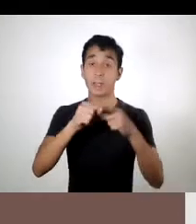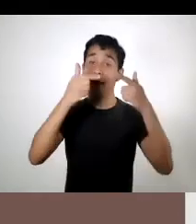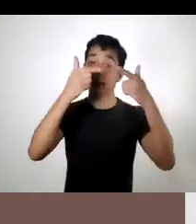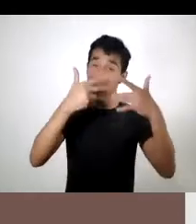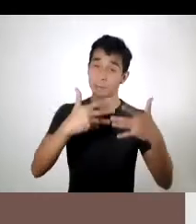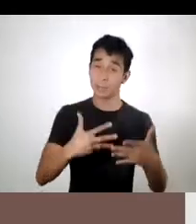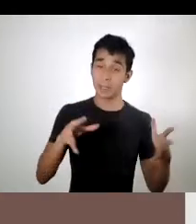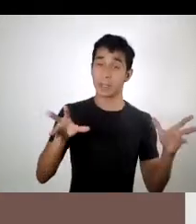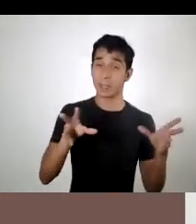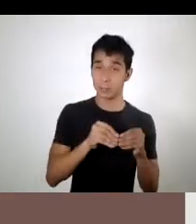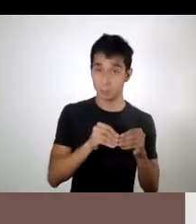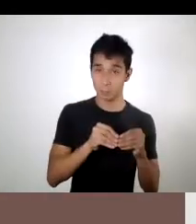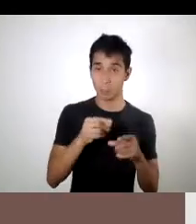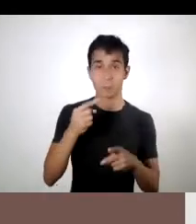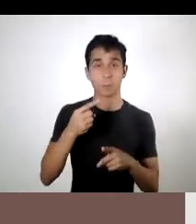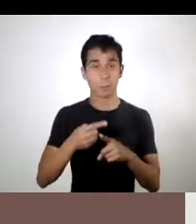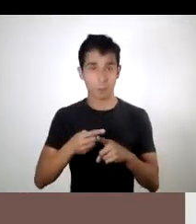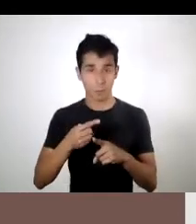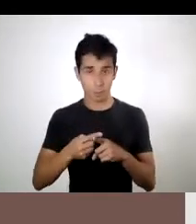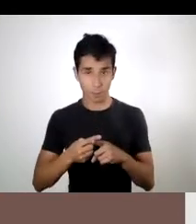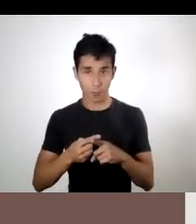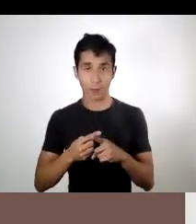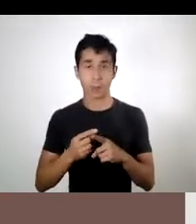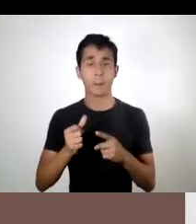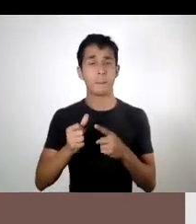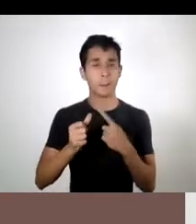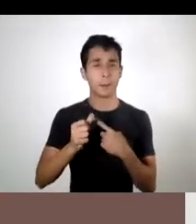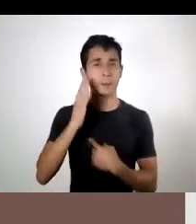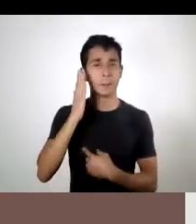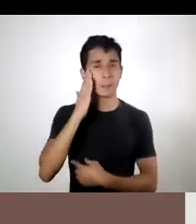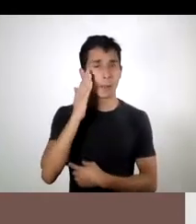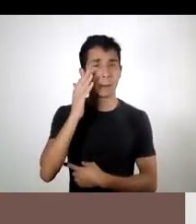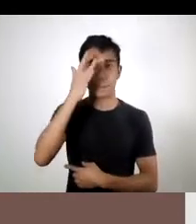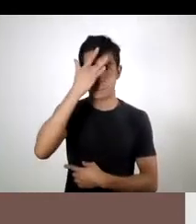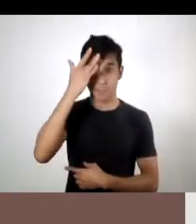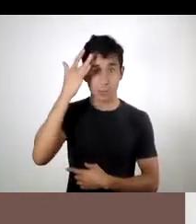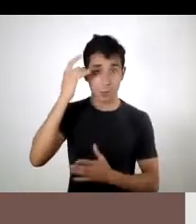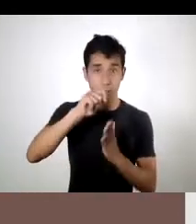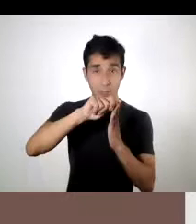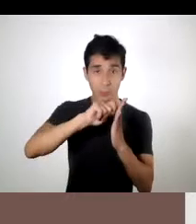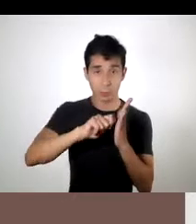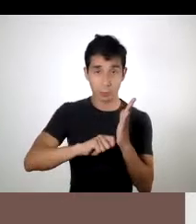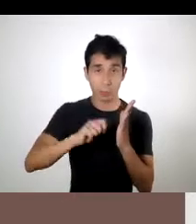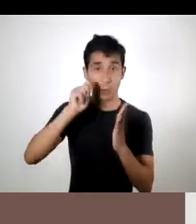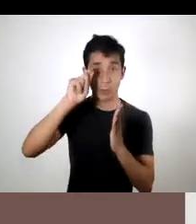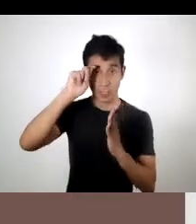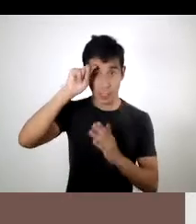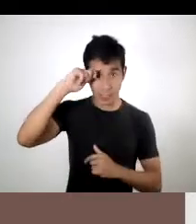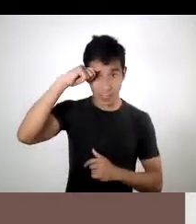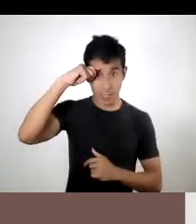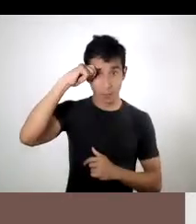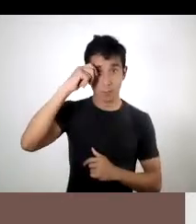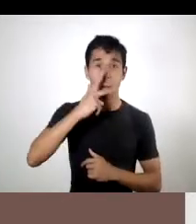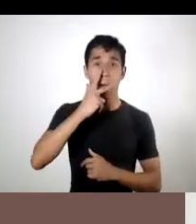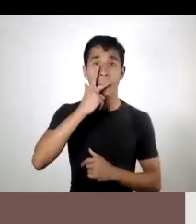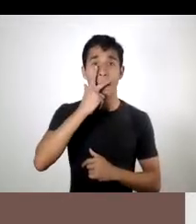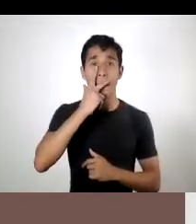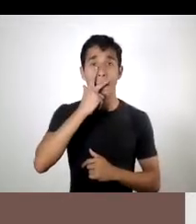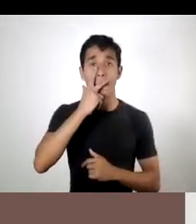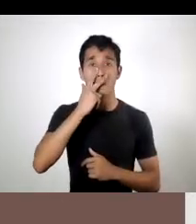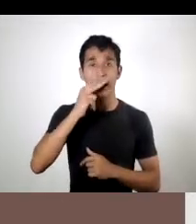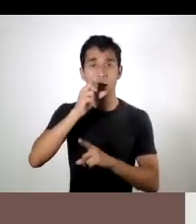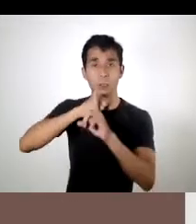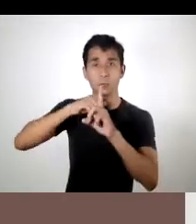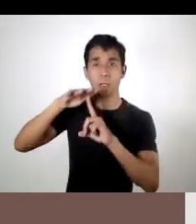motivos. Primeiro, porque a gente sabe que muitos autores negros e autoras negras foram embranquecidos, né, no decorrer da nossa